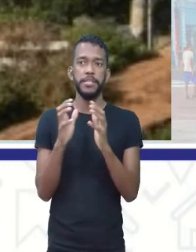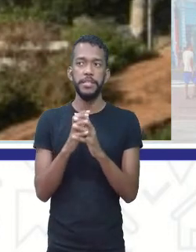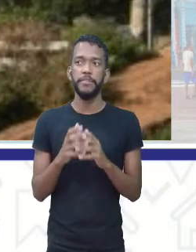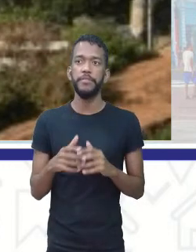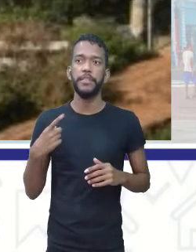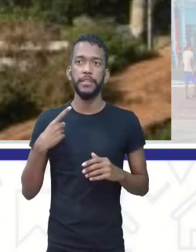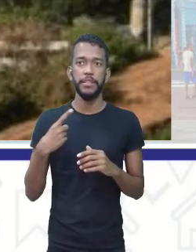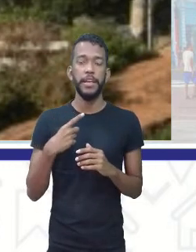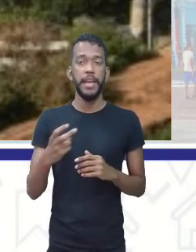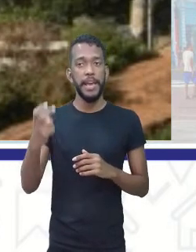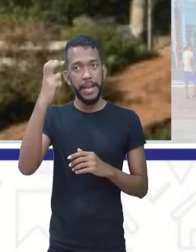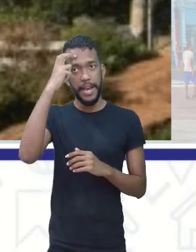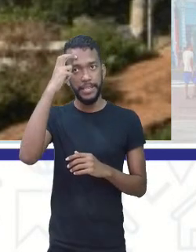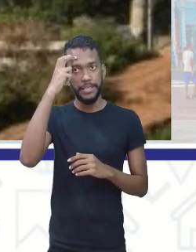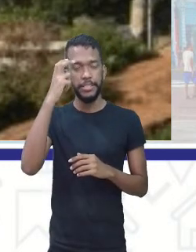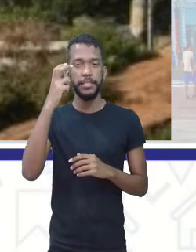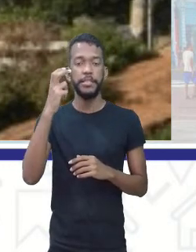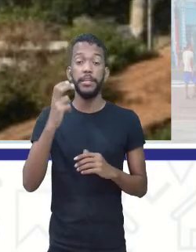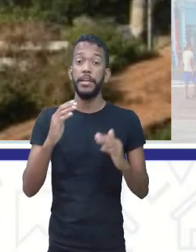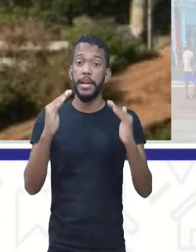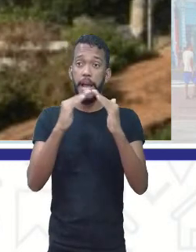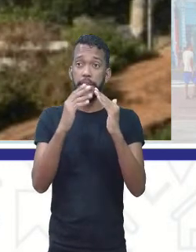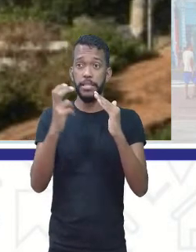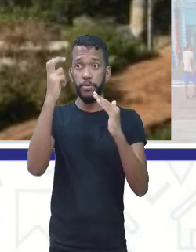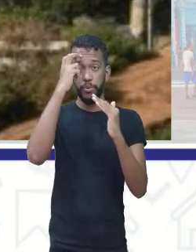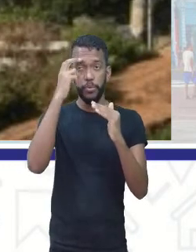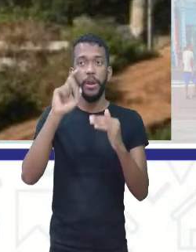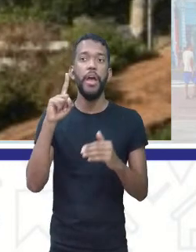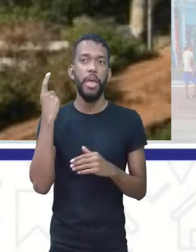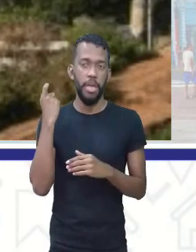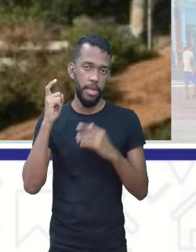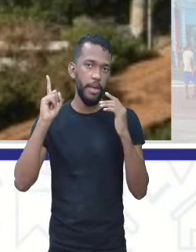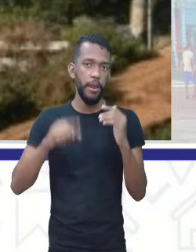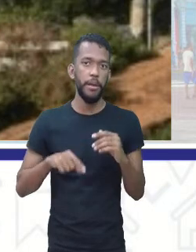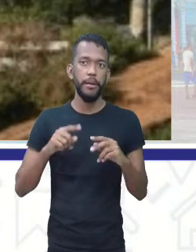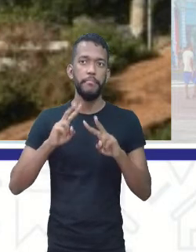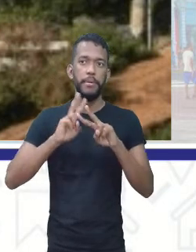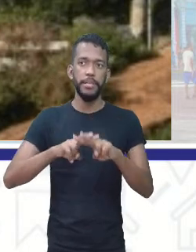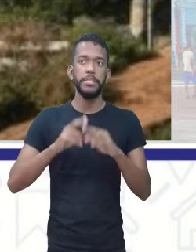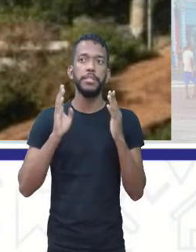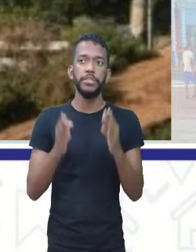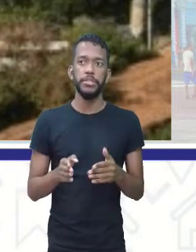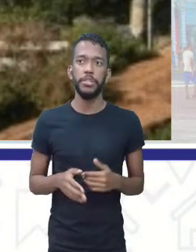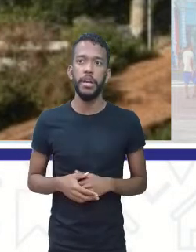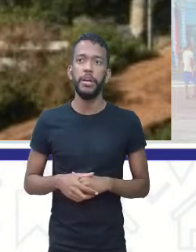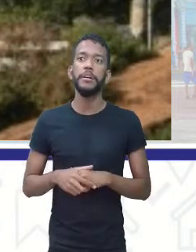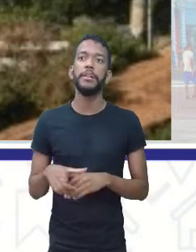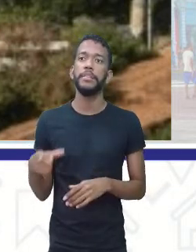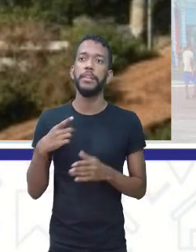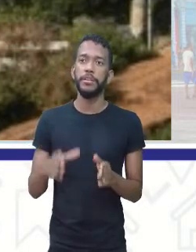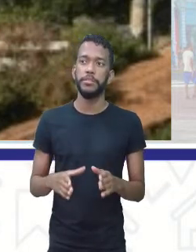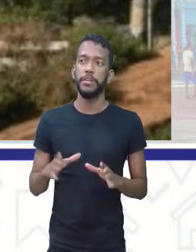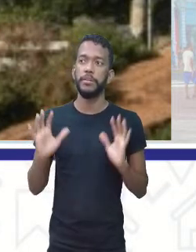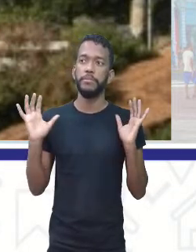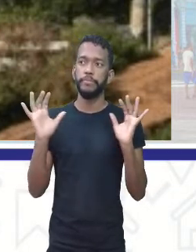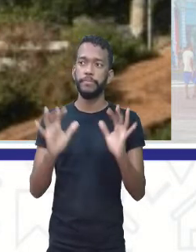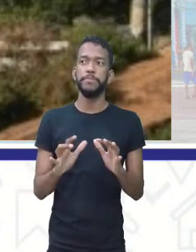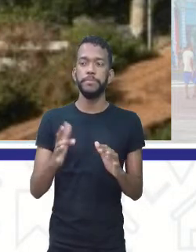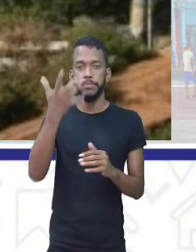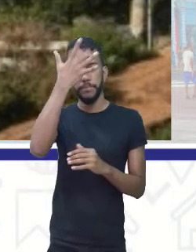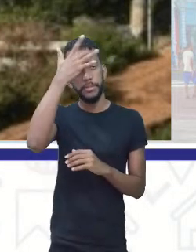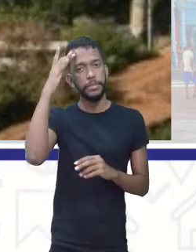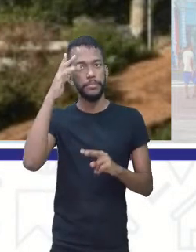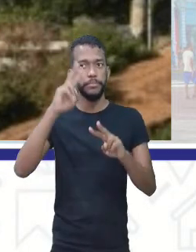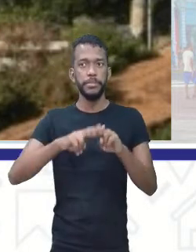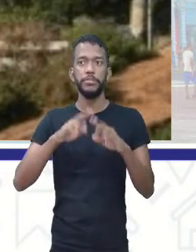A Casa da Cultura, que já foi, inclusive, uma prisão, né, estatal, né? Então, ali abrigou, né,